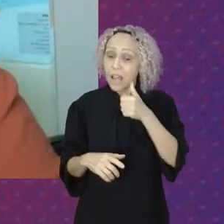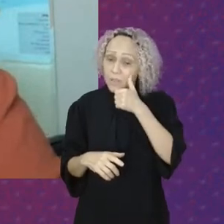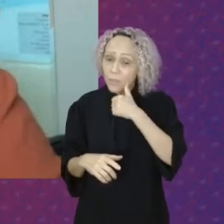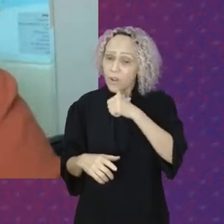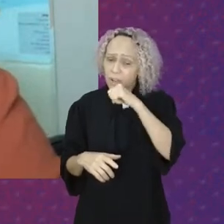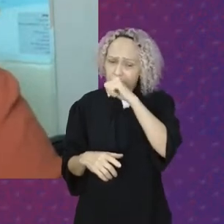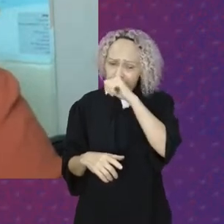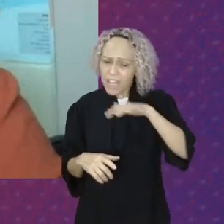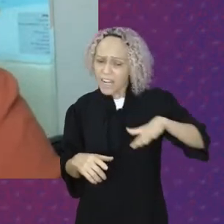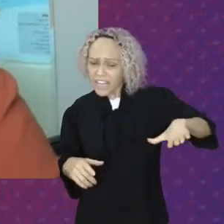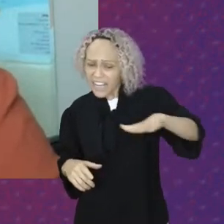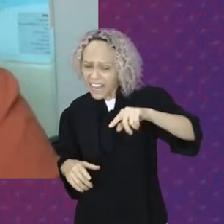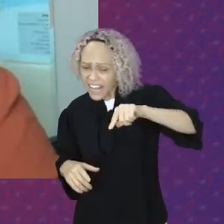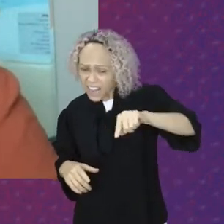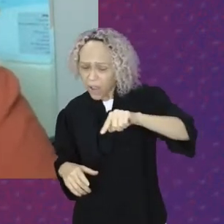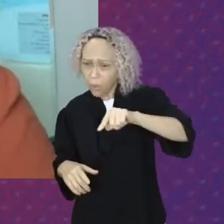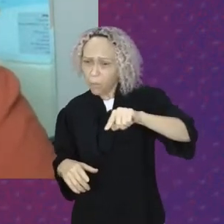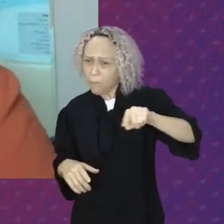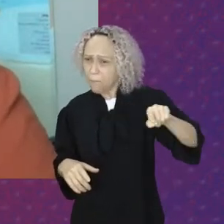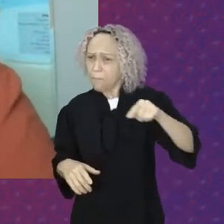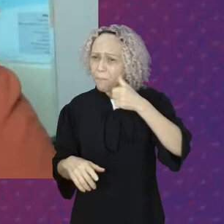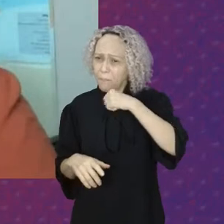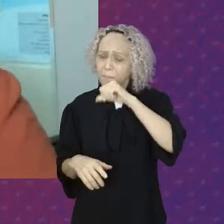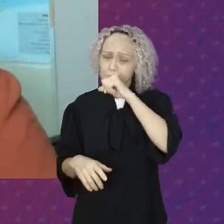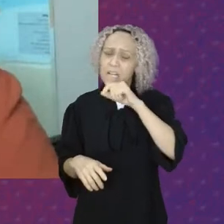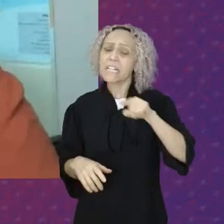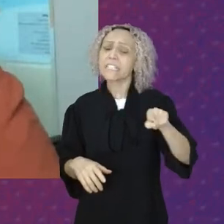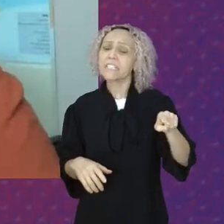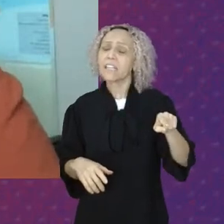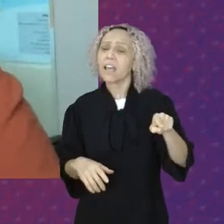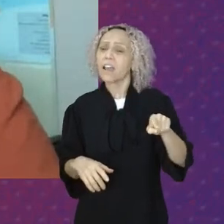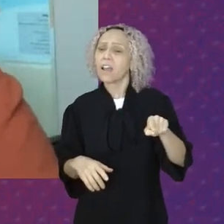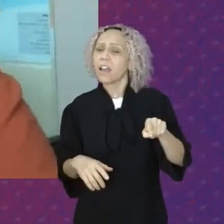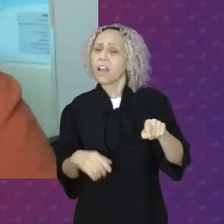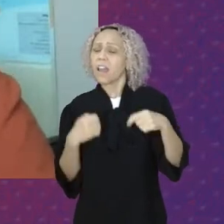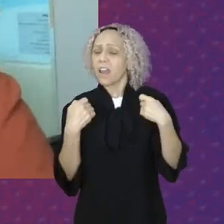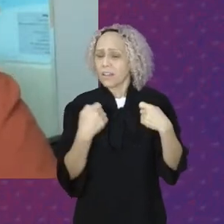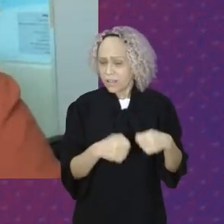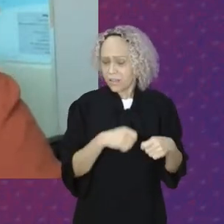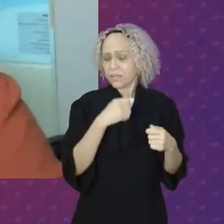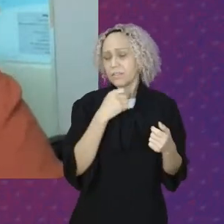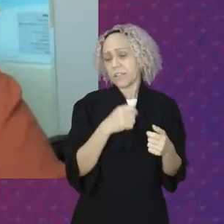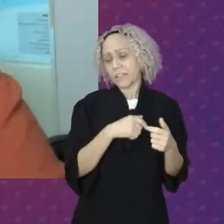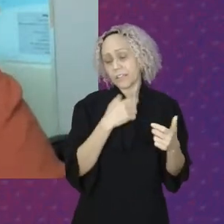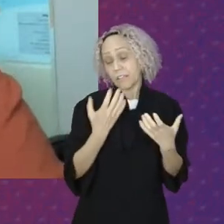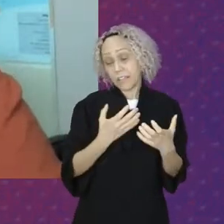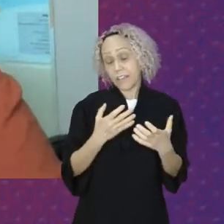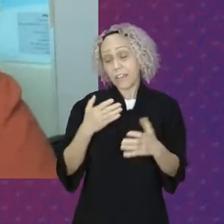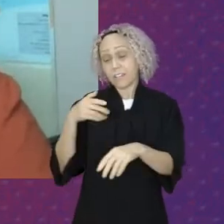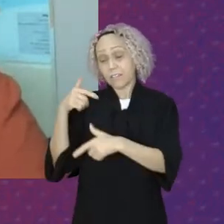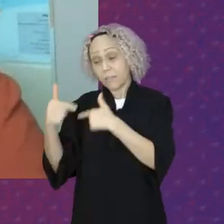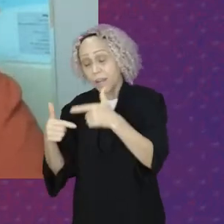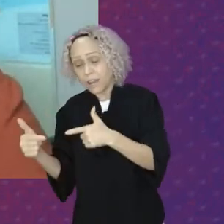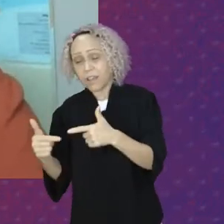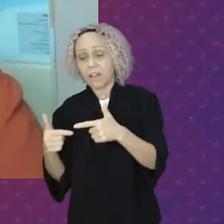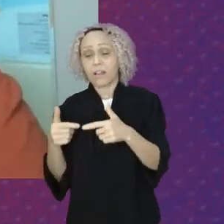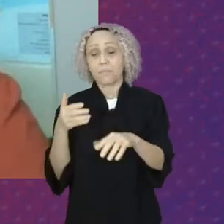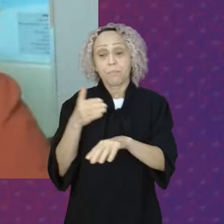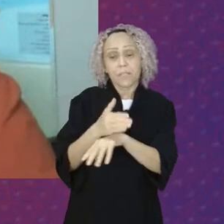os municípios não têm uma representação feminina para fazer esse embate. Por